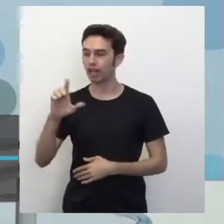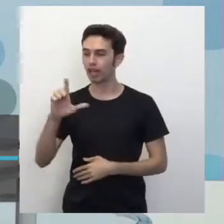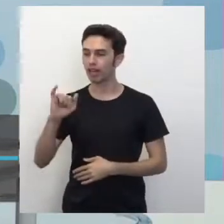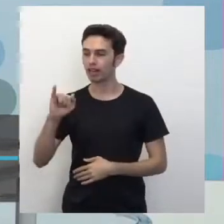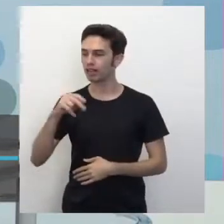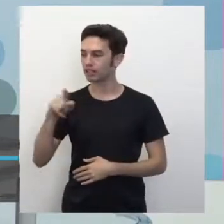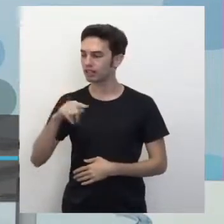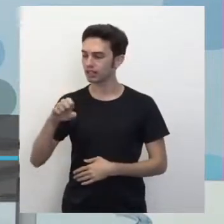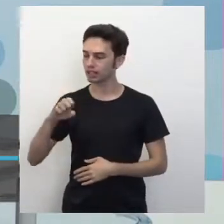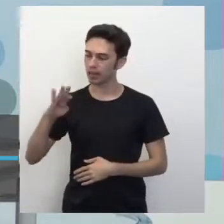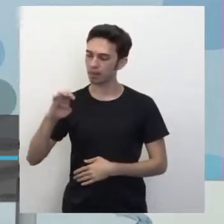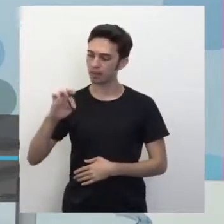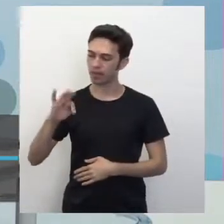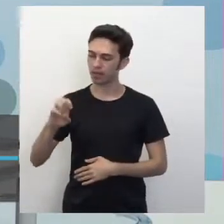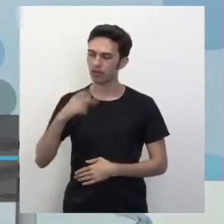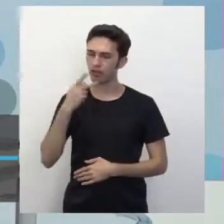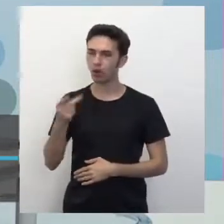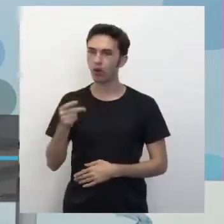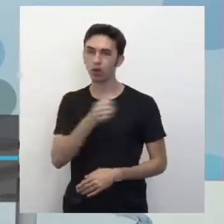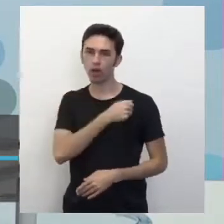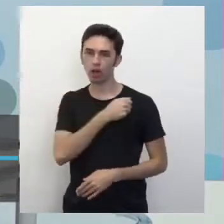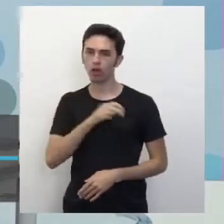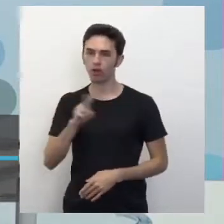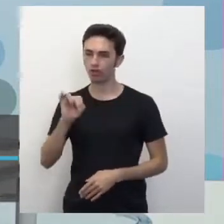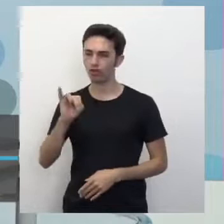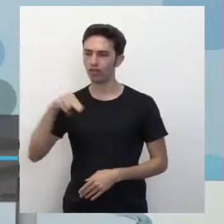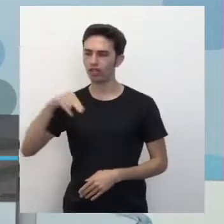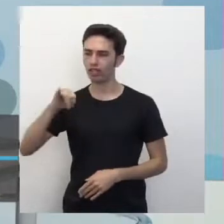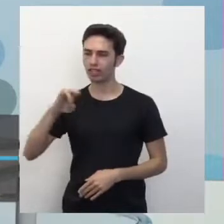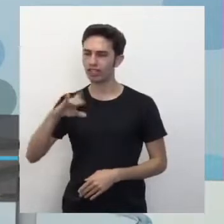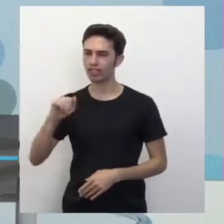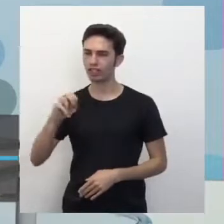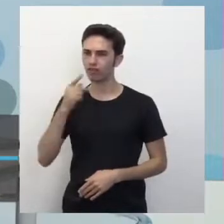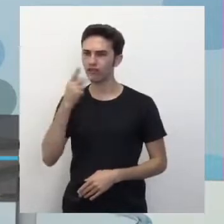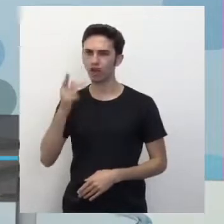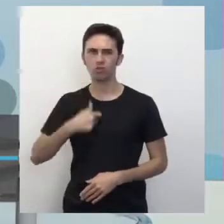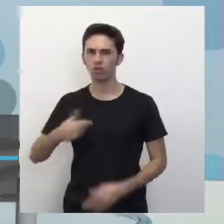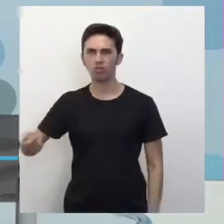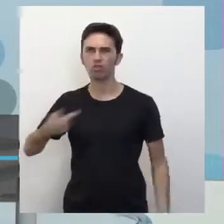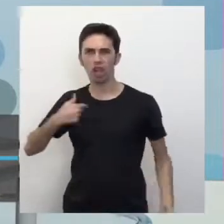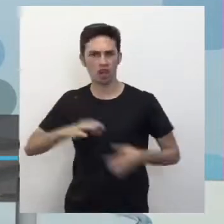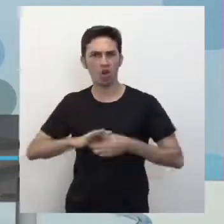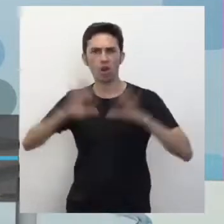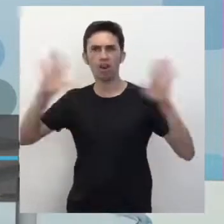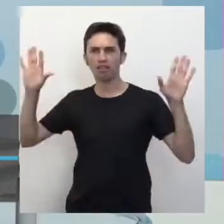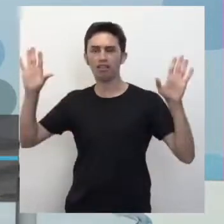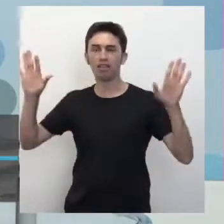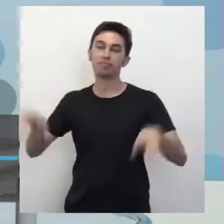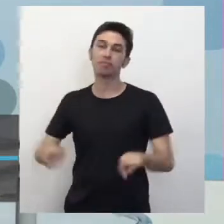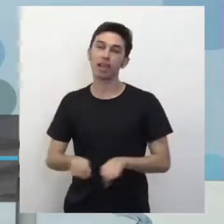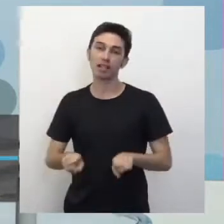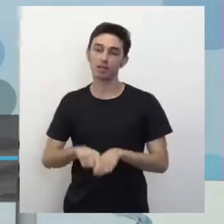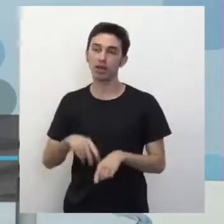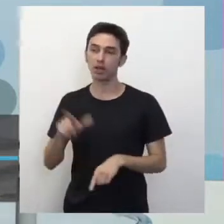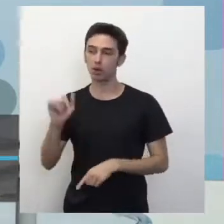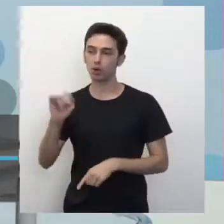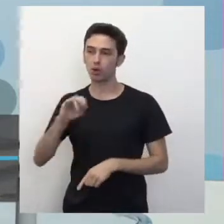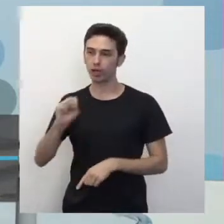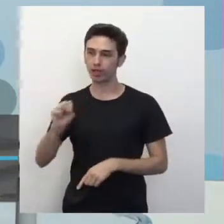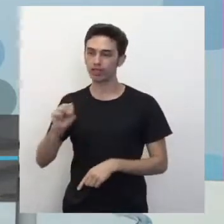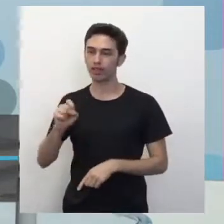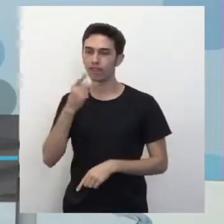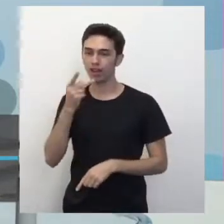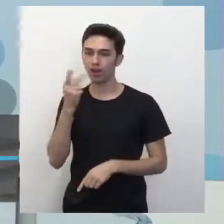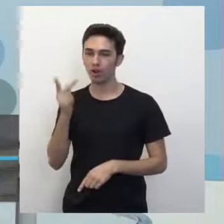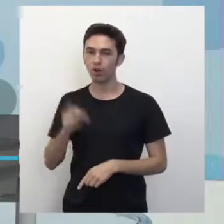dela, Vinícius. E o Vinícius disse assim, com uma exclamação, eu sou livre, né, sem questionamento. E o professor Luiz Gonçalves trouxe uma